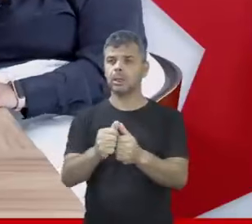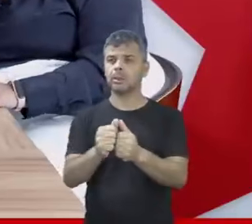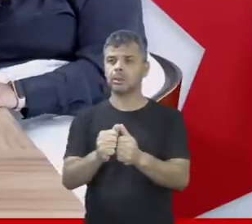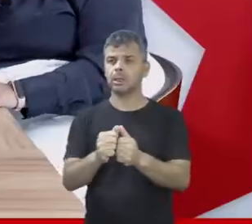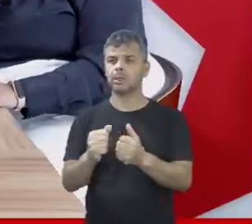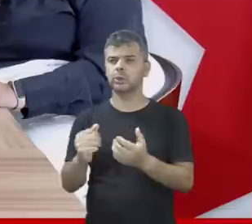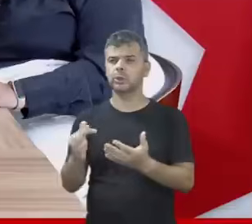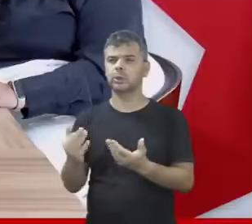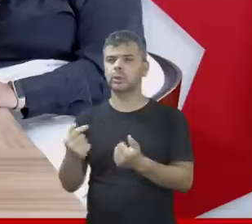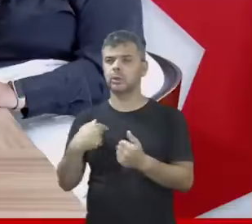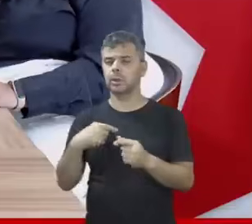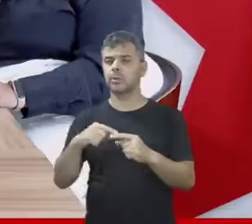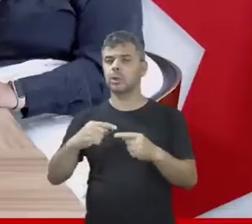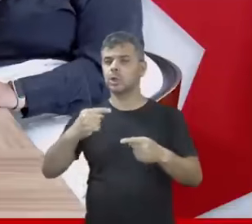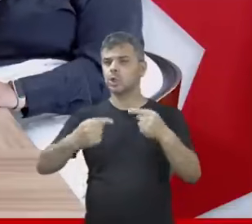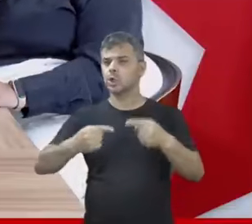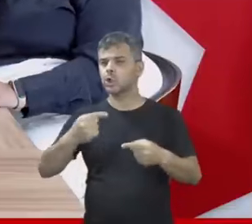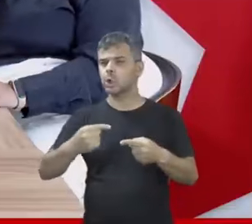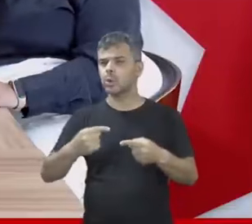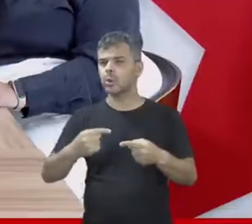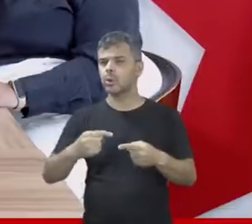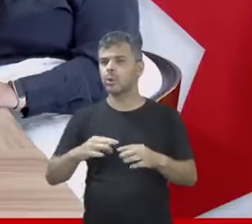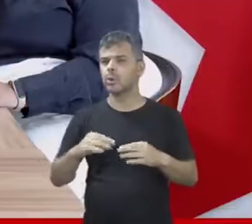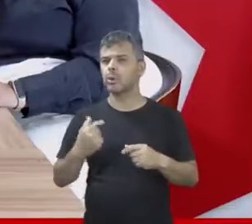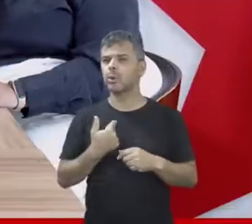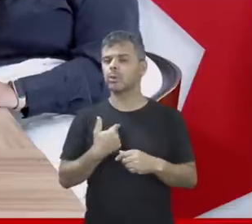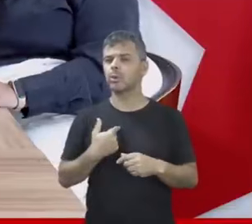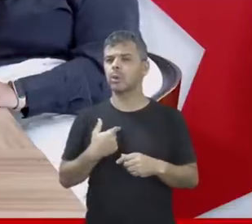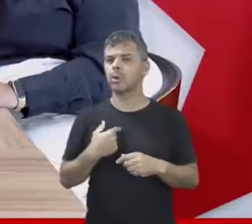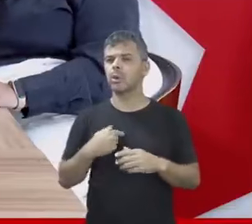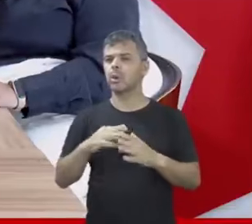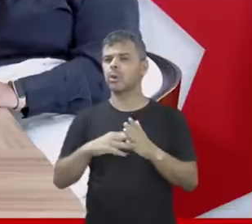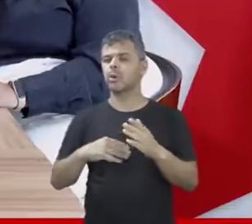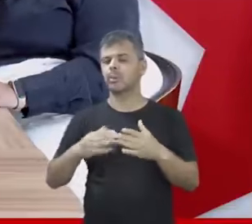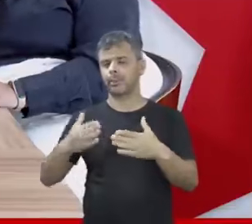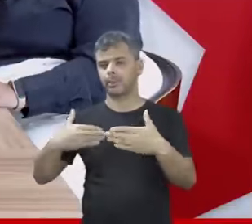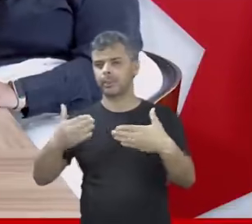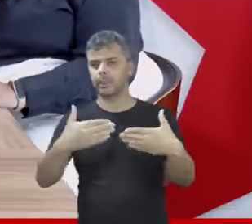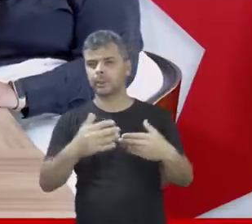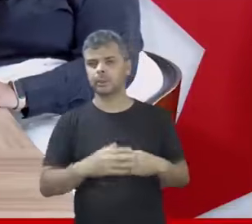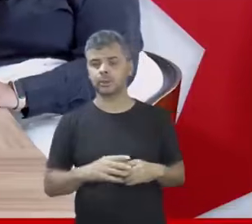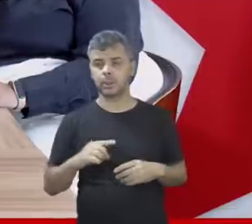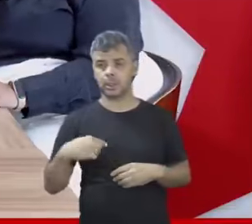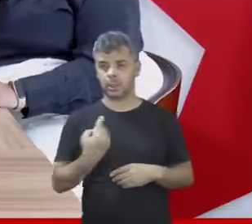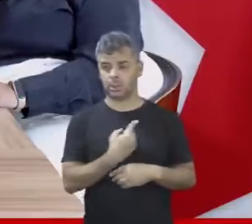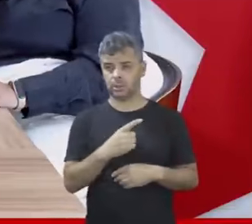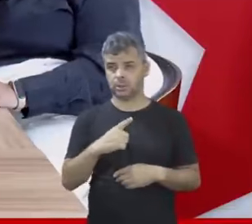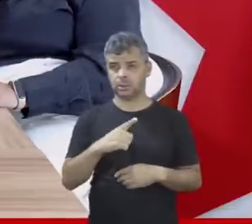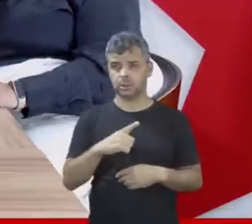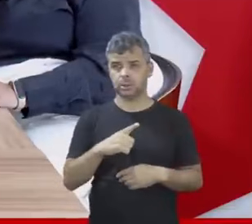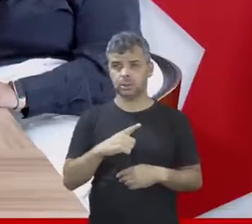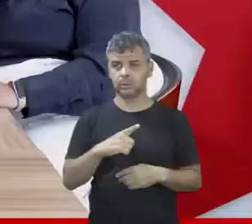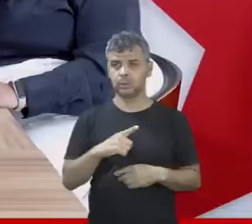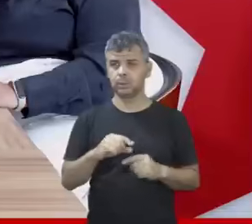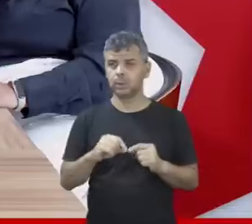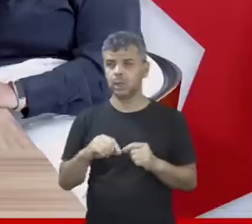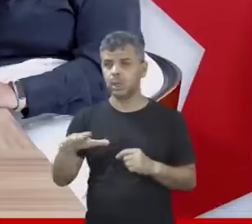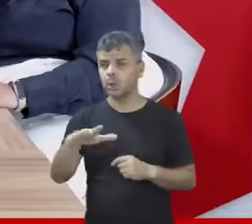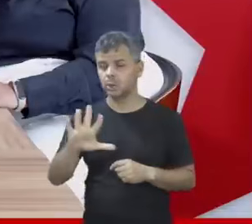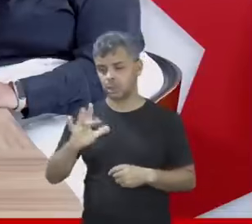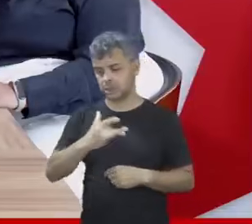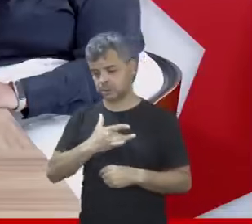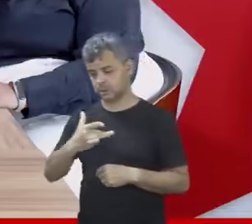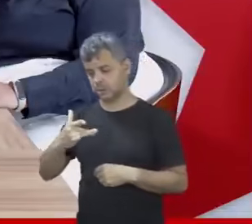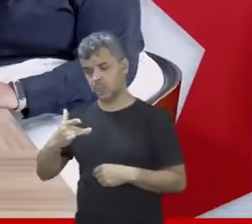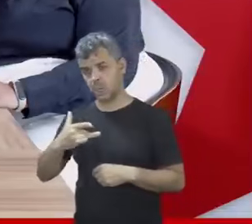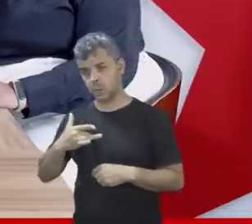CUT, e que a gente escuta muito sobre isso em nossos momentos, né, de diálogo. A gente tem aí o setor da